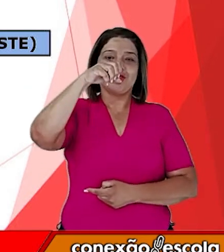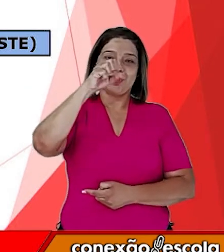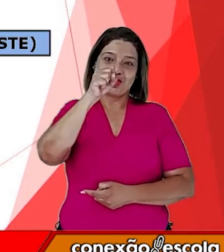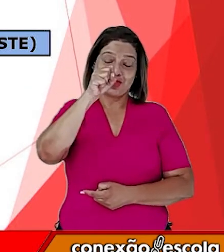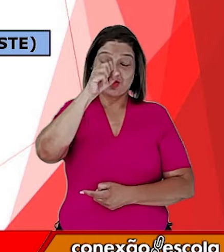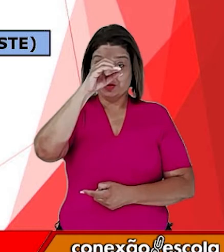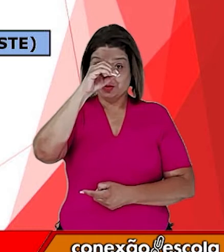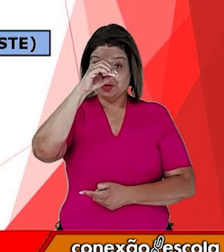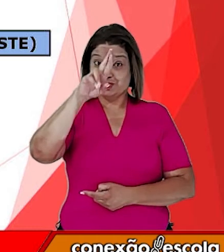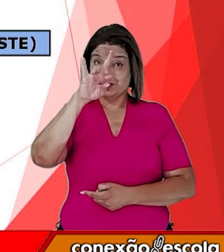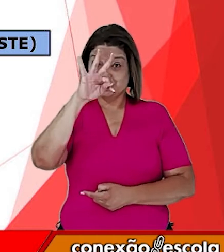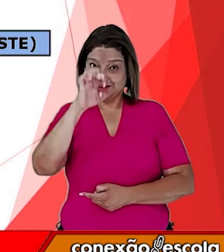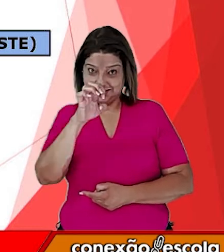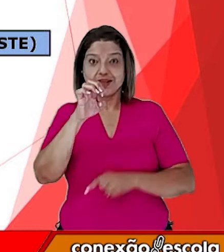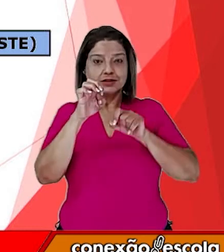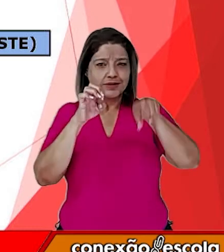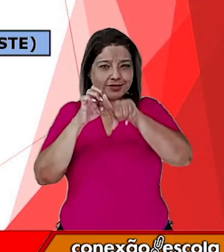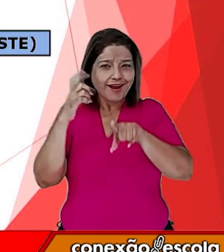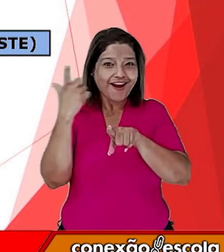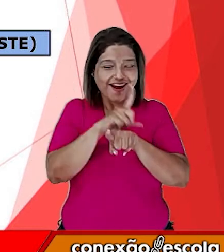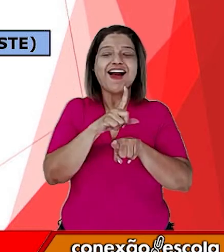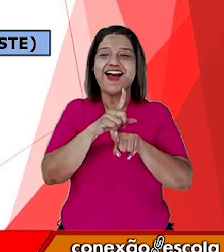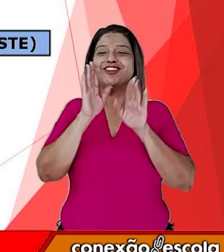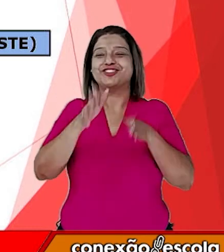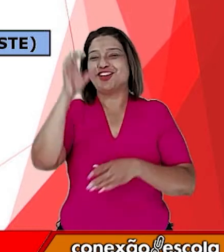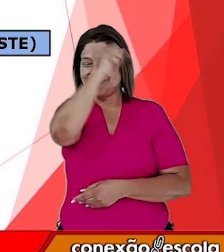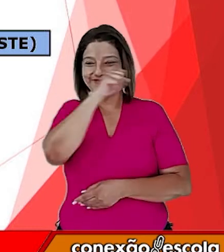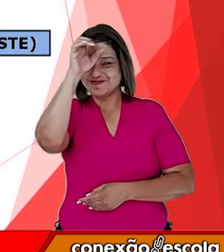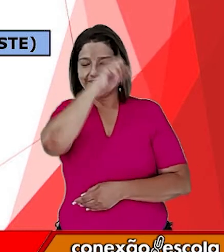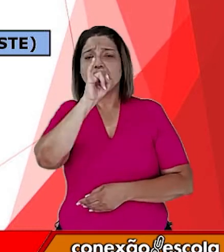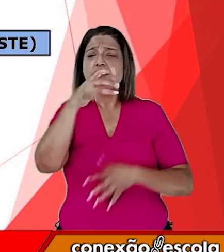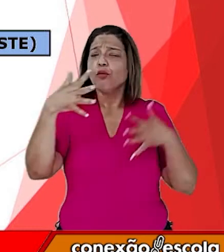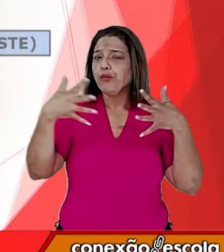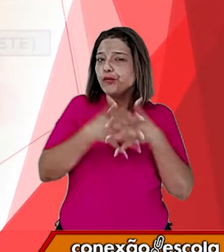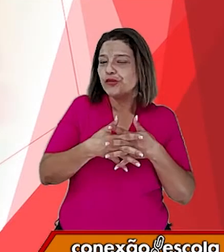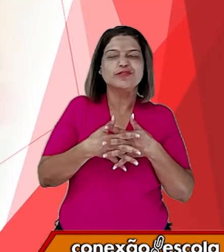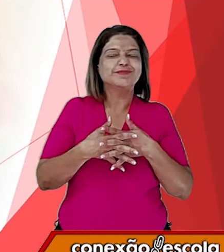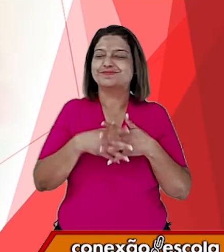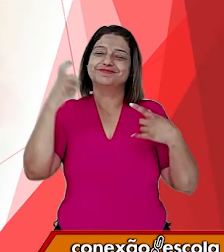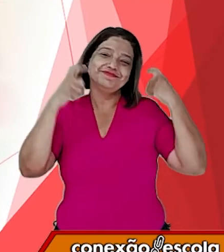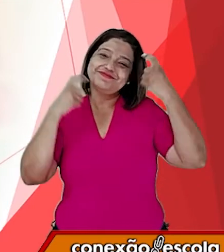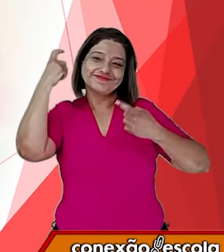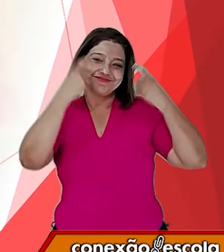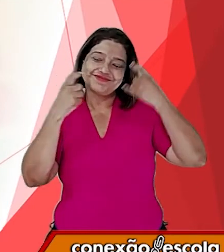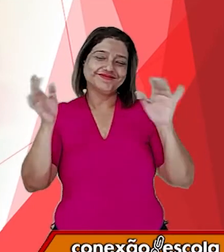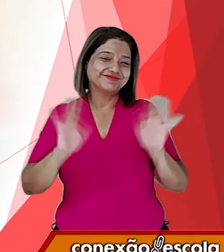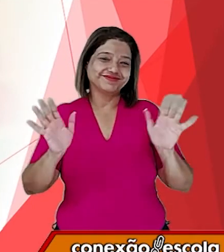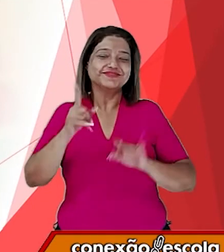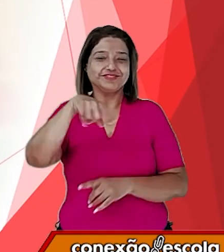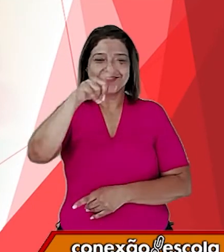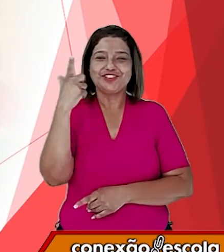acertou, já está pegando jeito. Mas se por acaso se confundiu, não se preocupe, você